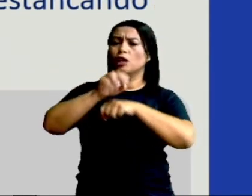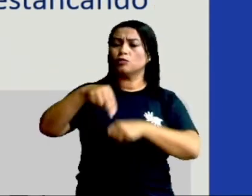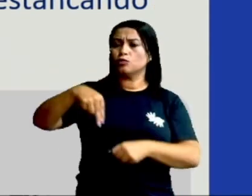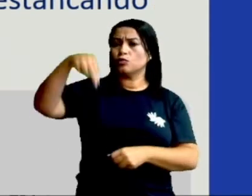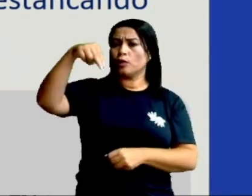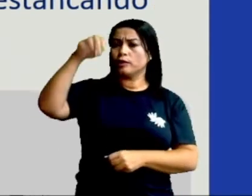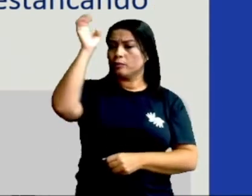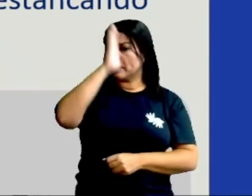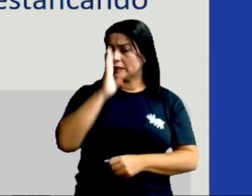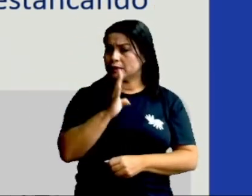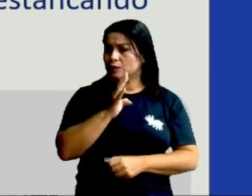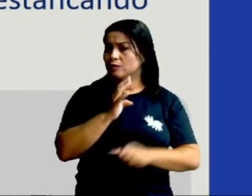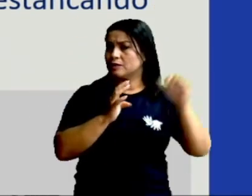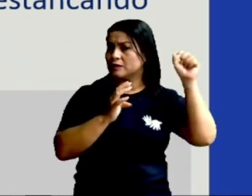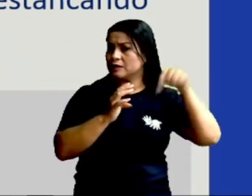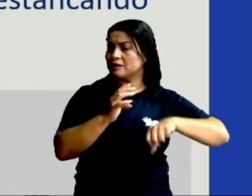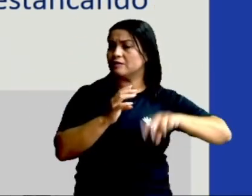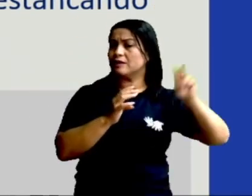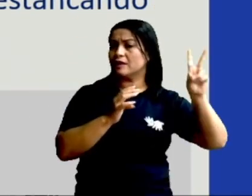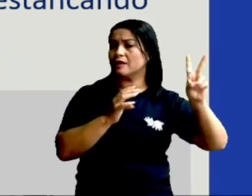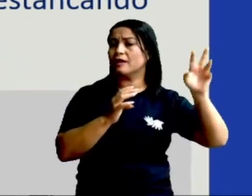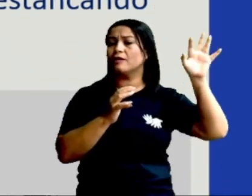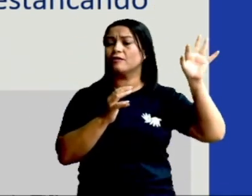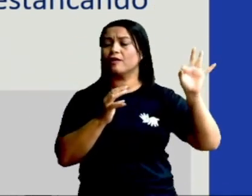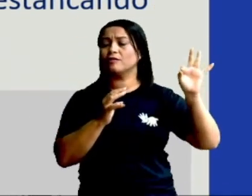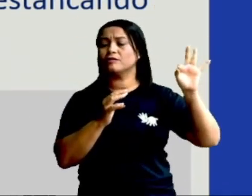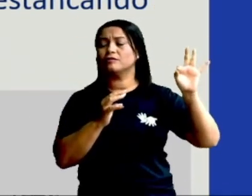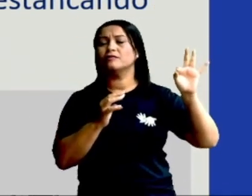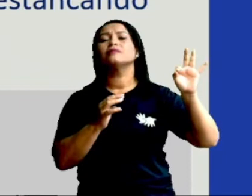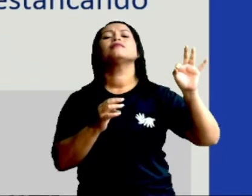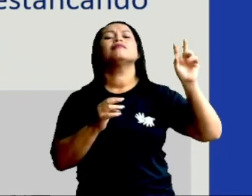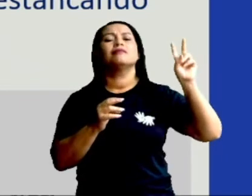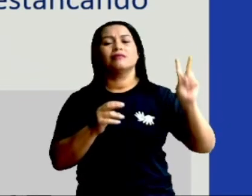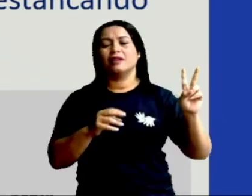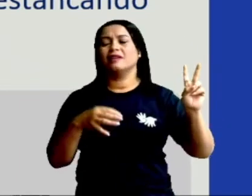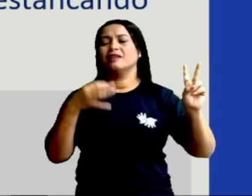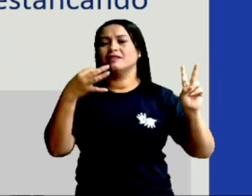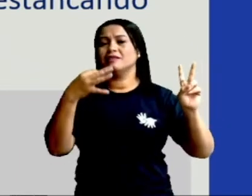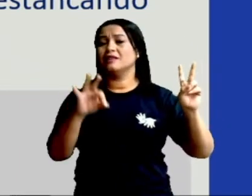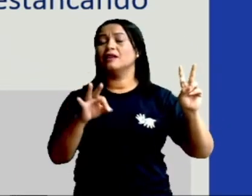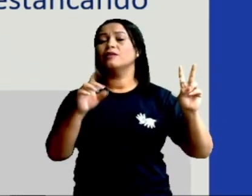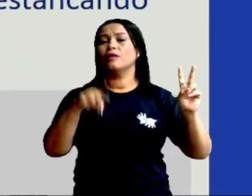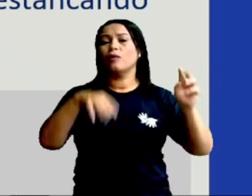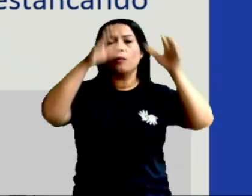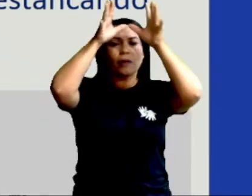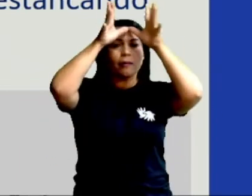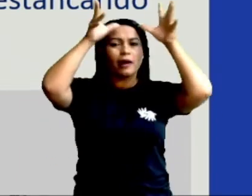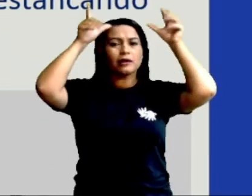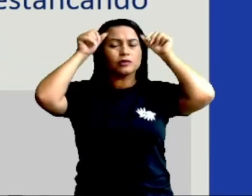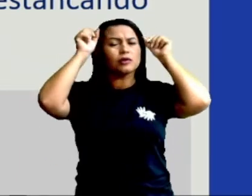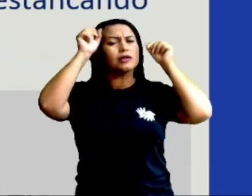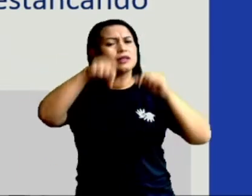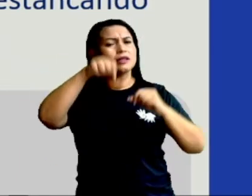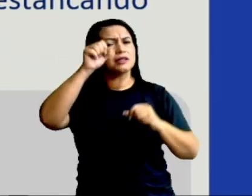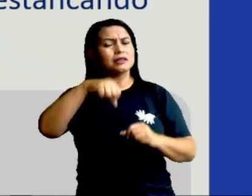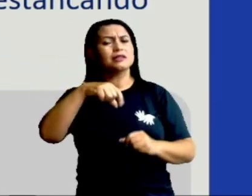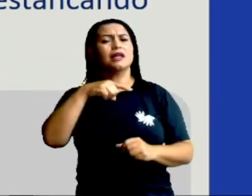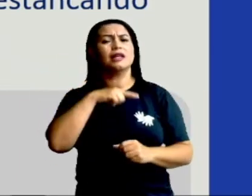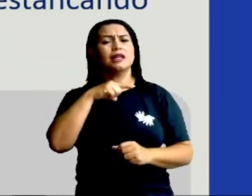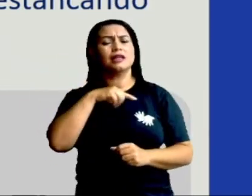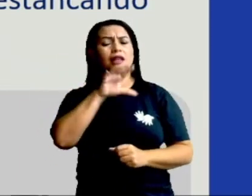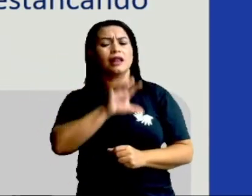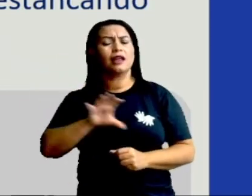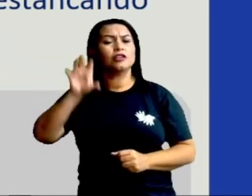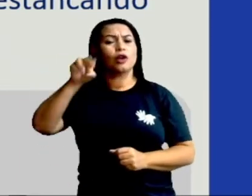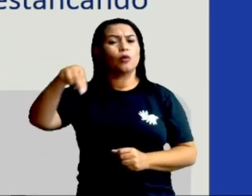é correto afirmar isso verdadeiro ou falso verdadeiro o Amazonas sim ele faz parte do